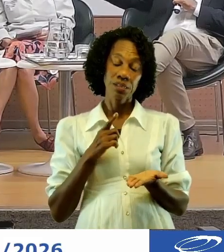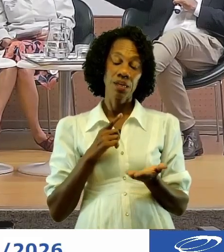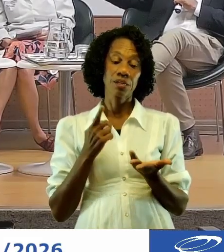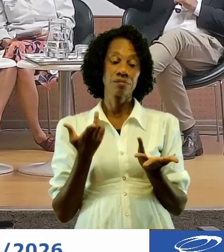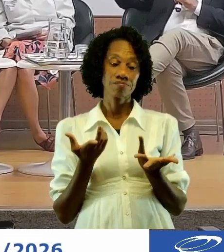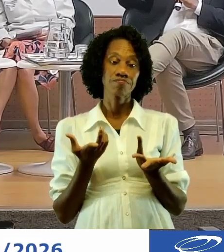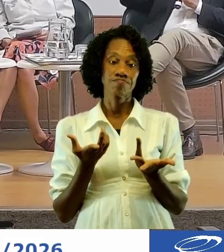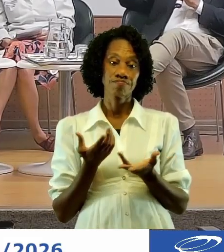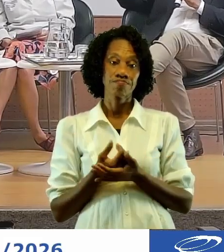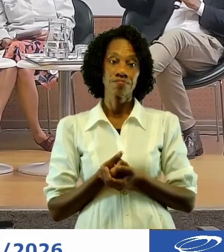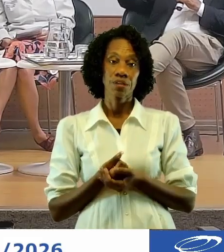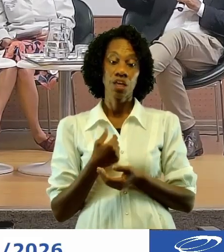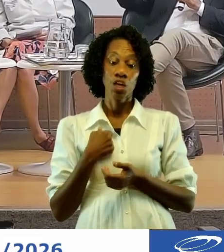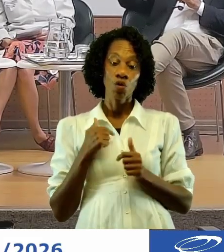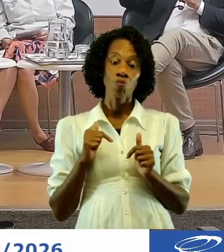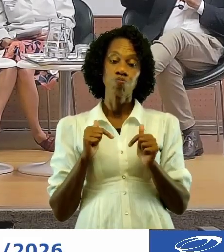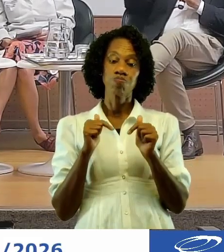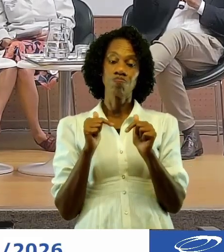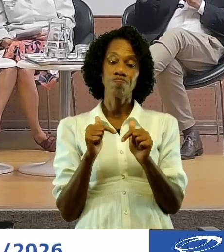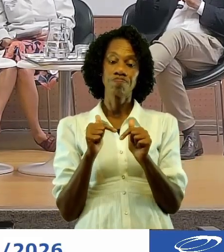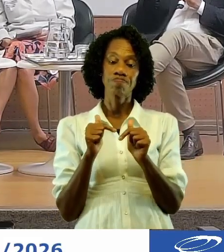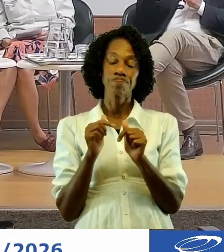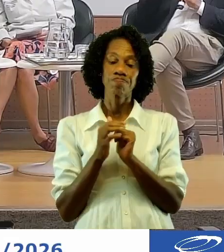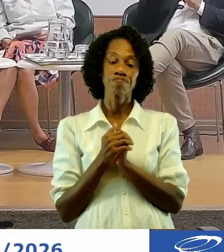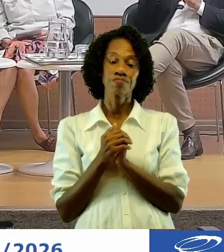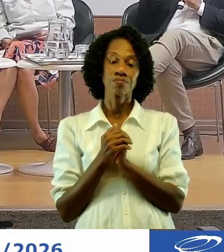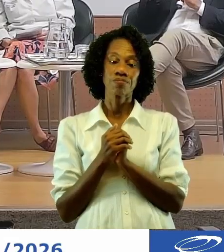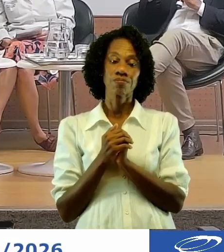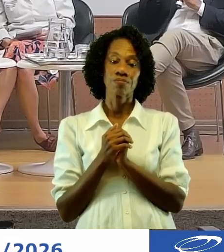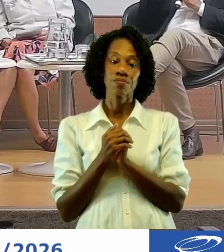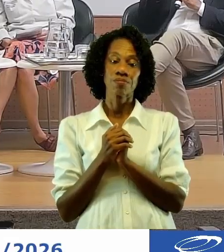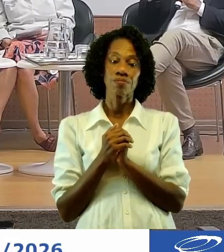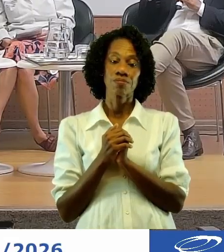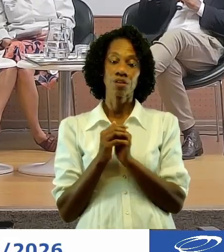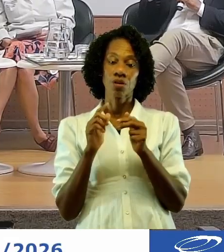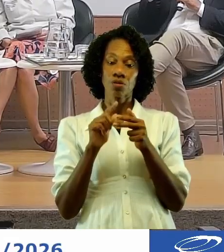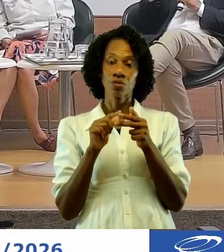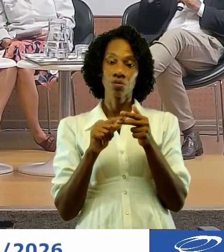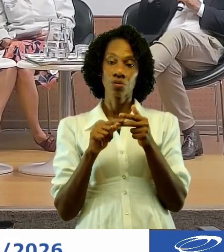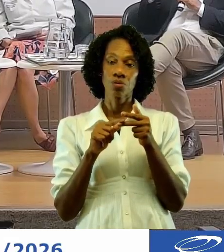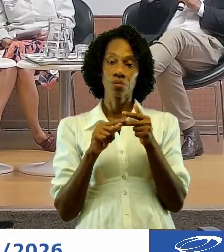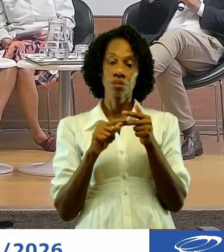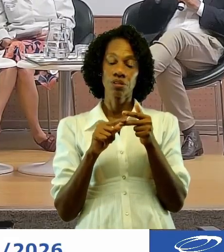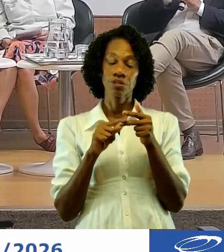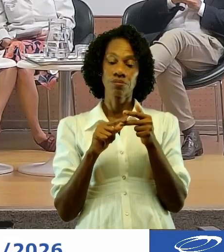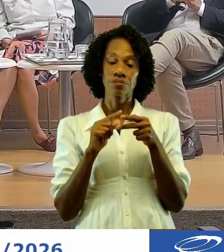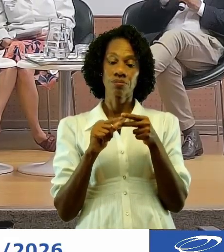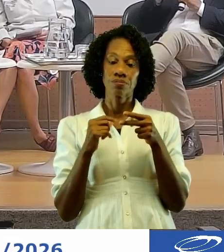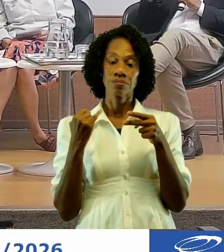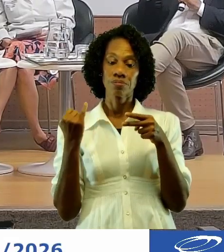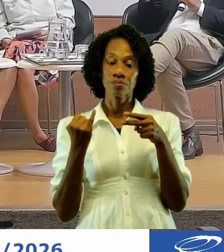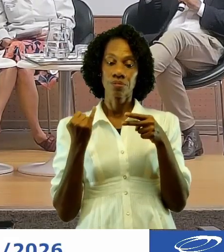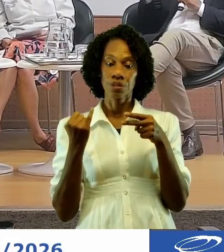situação. E o que eu faço? Eu levo em consideração duas coisas importantes. Primeiro, e até